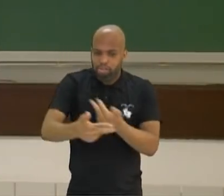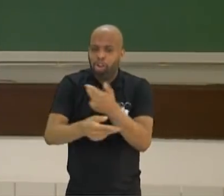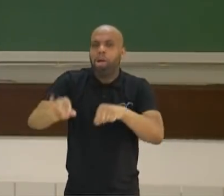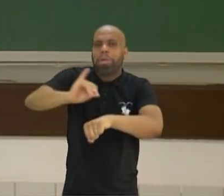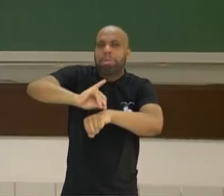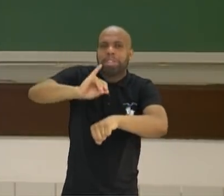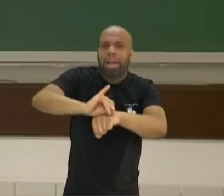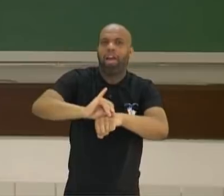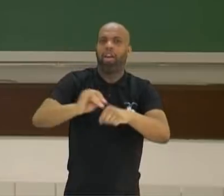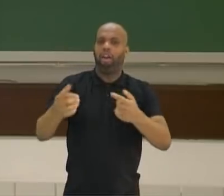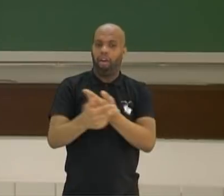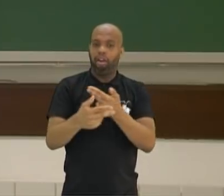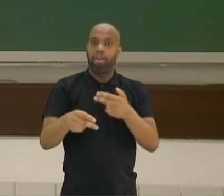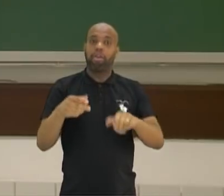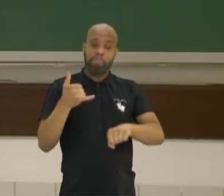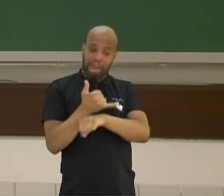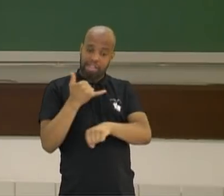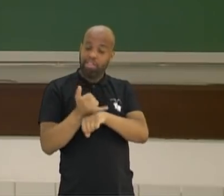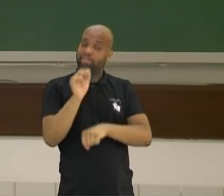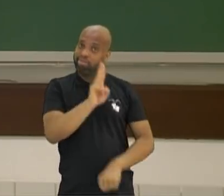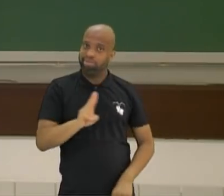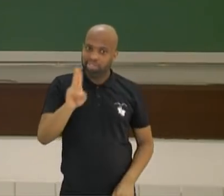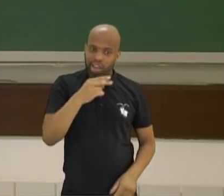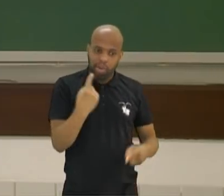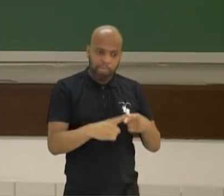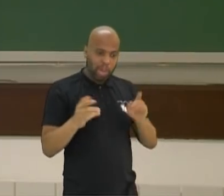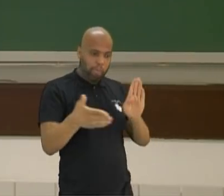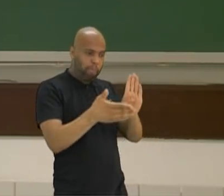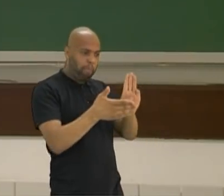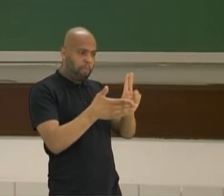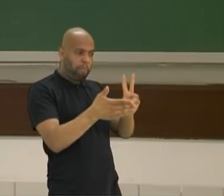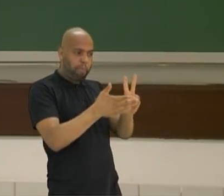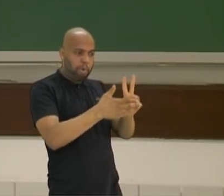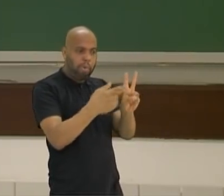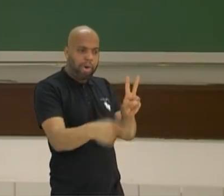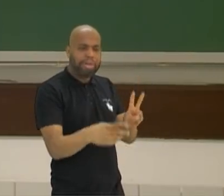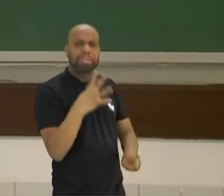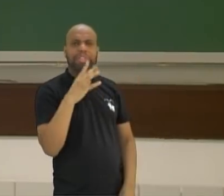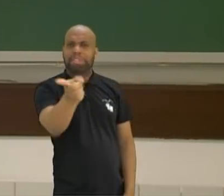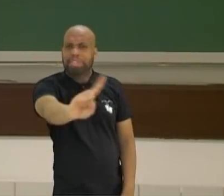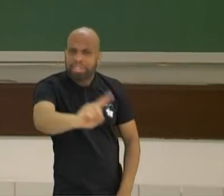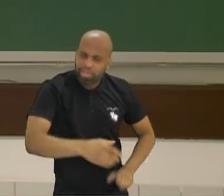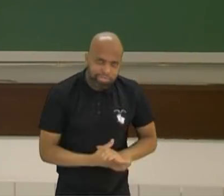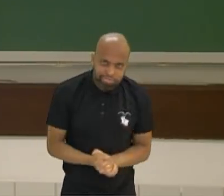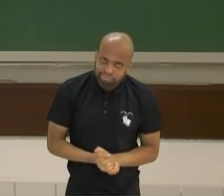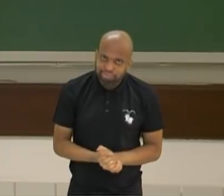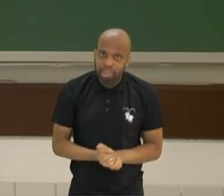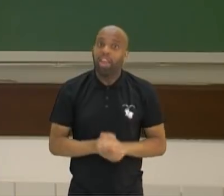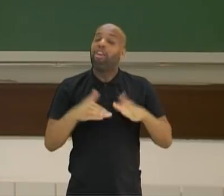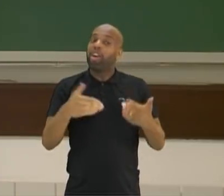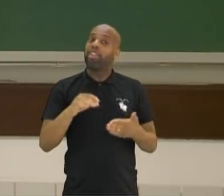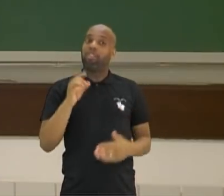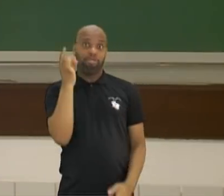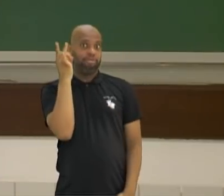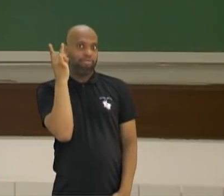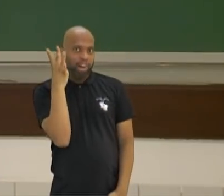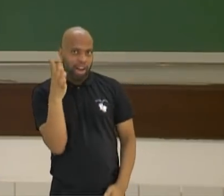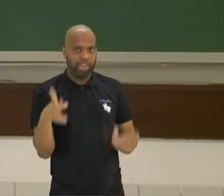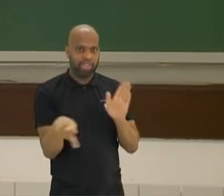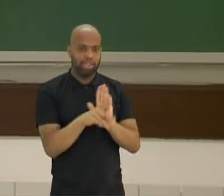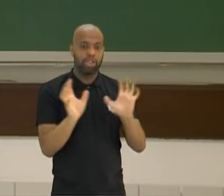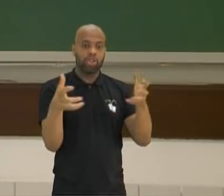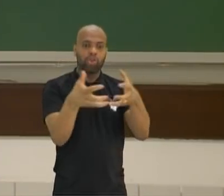principalmente instrumentos de metal, coisa que os tupiniquins não sabiam fazer com metal. Isso até facilitava para eles